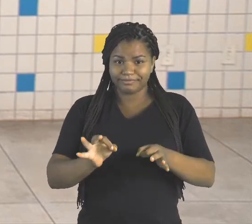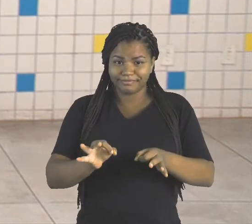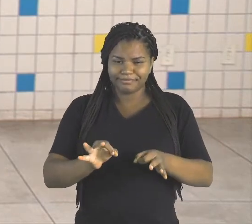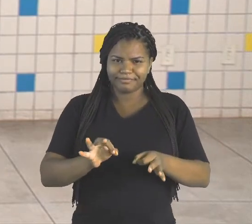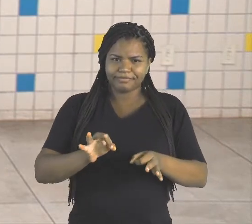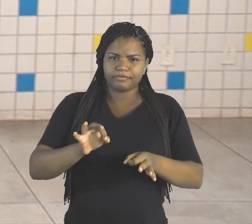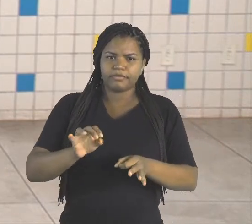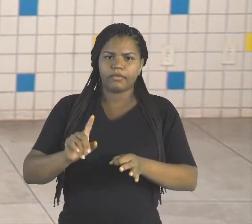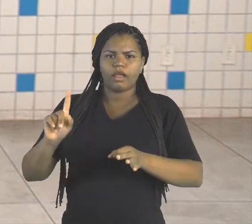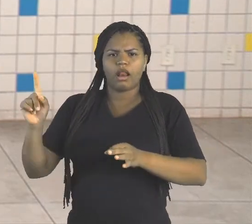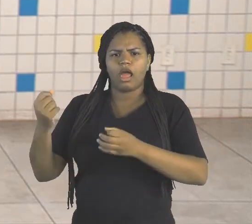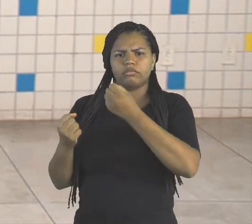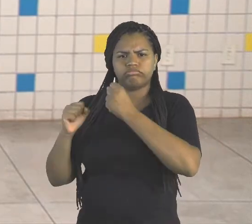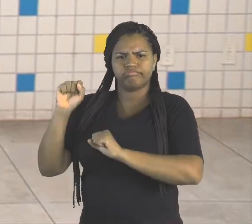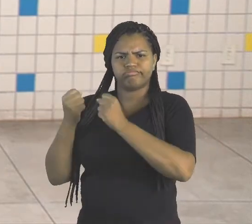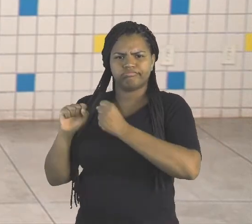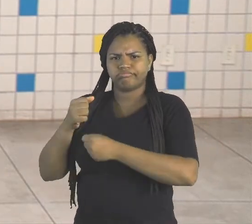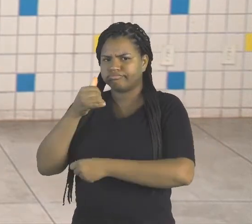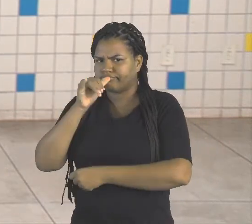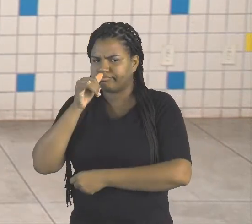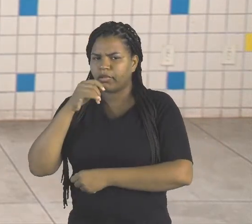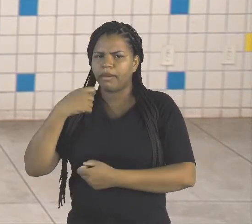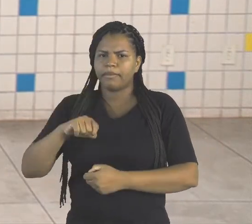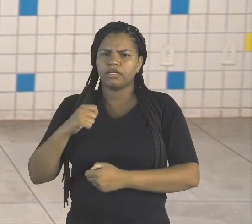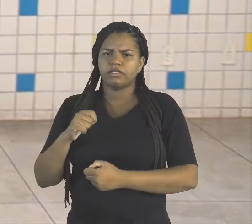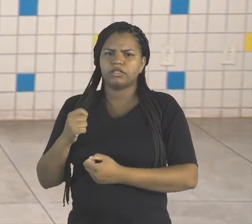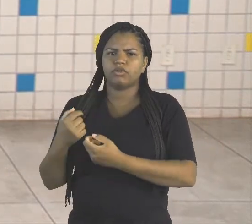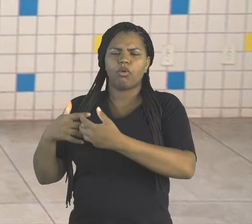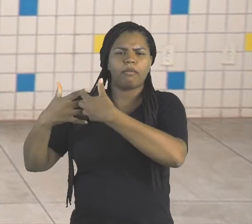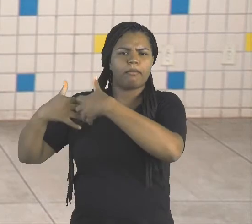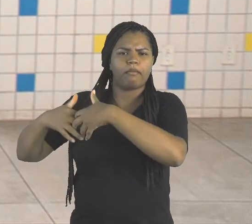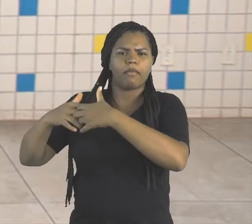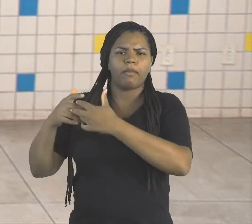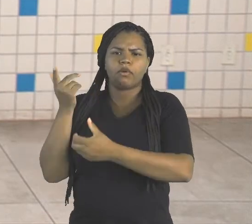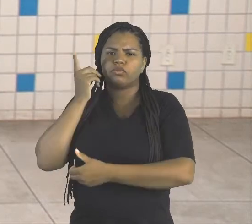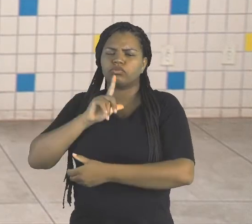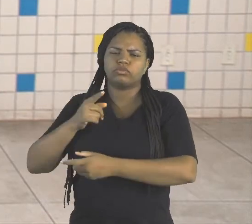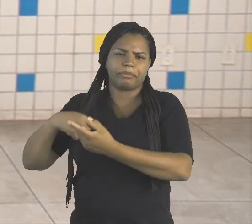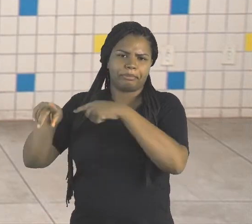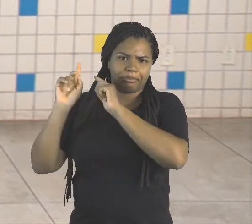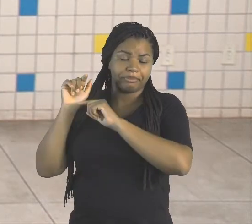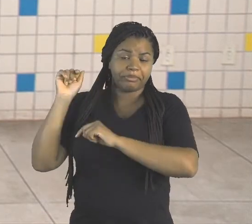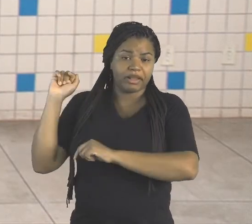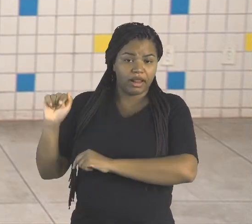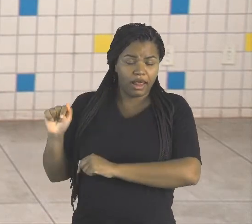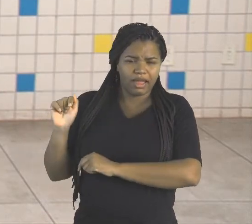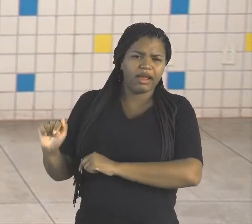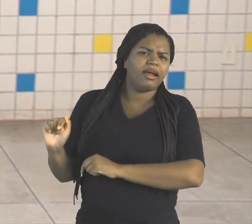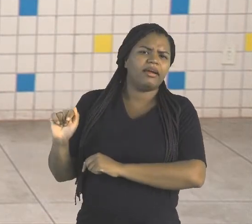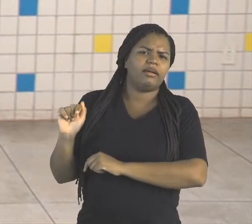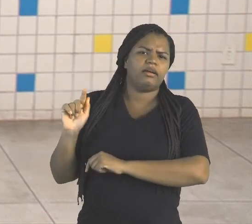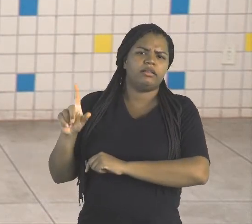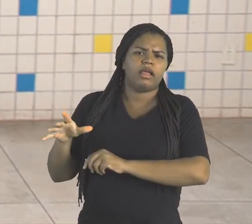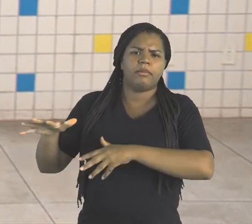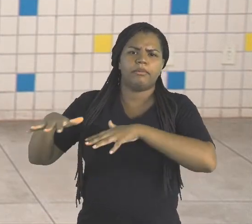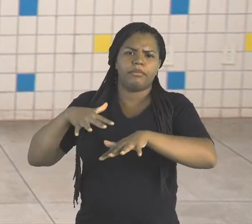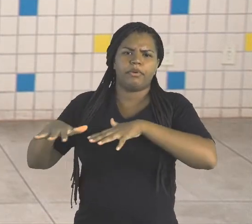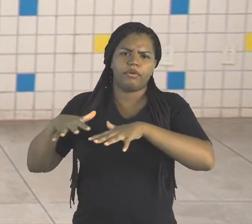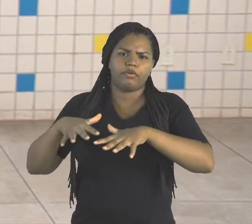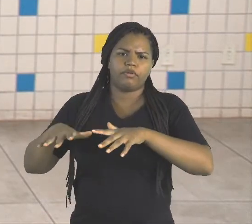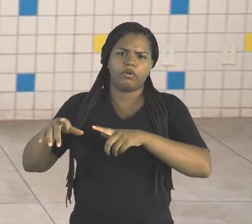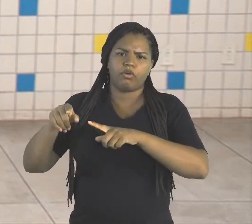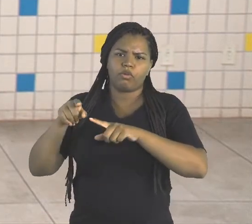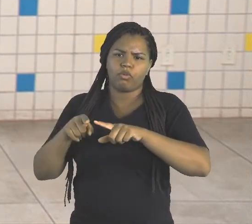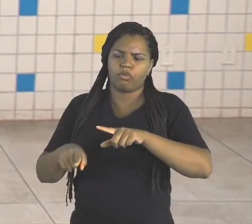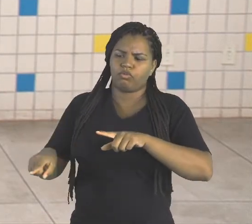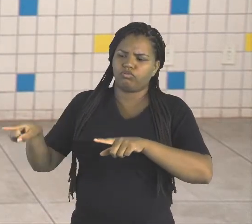usinas elétricas, pessoal, necessita de quê? De um gerador para funcionar. Nelas, pessoal, esse gerador realiza um movimento de